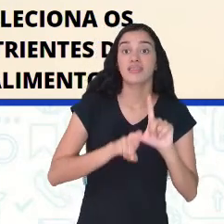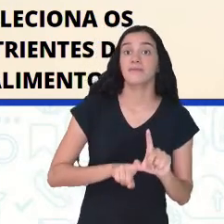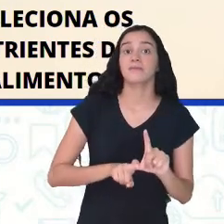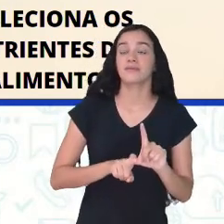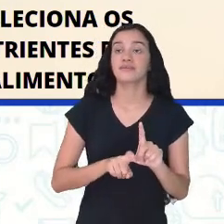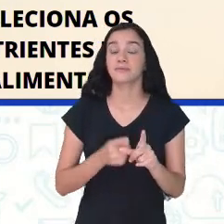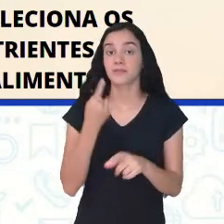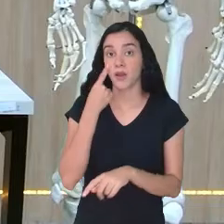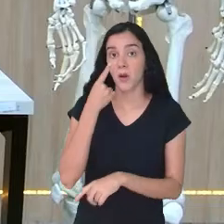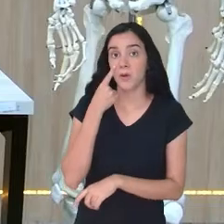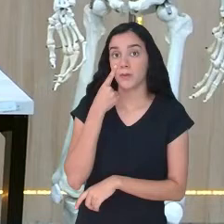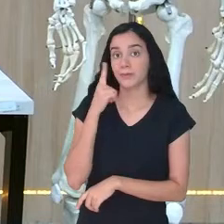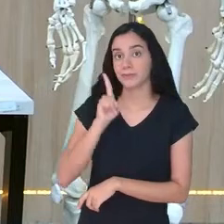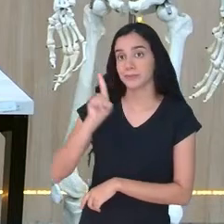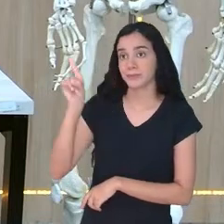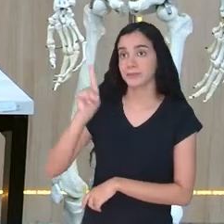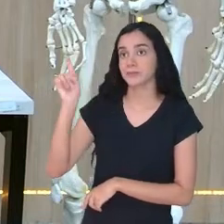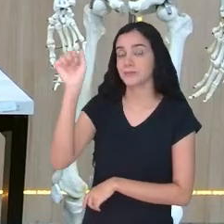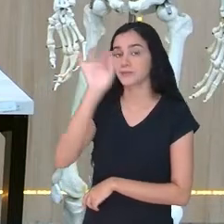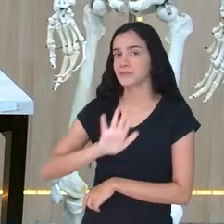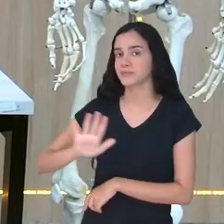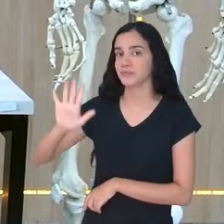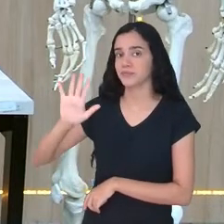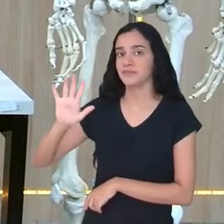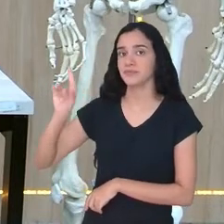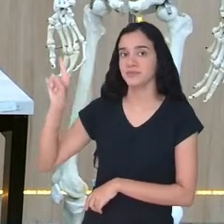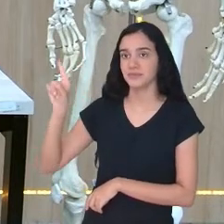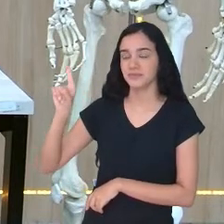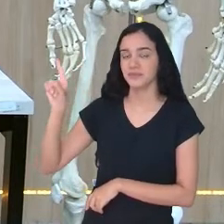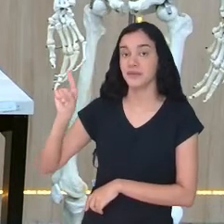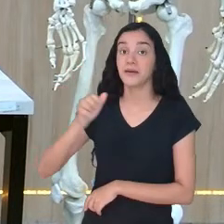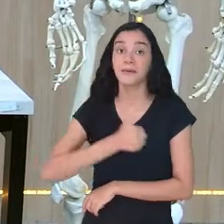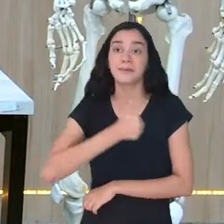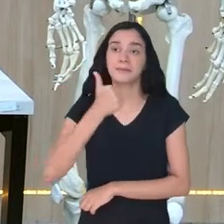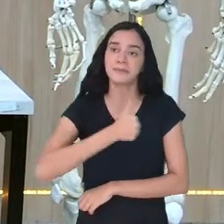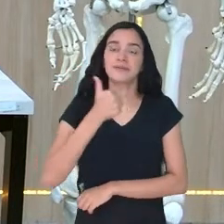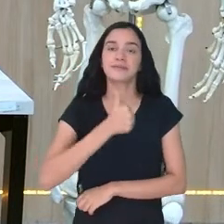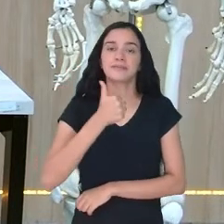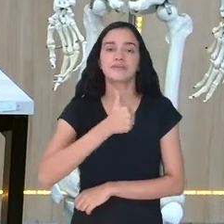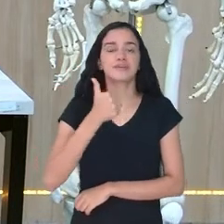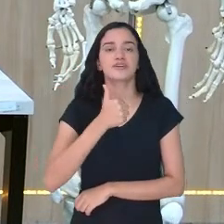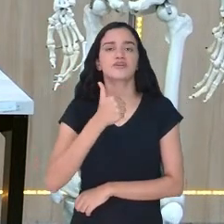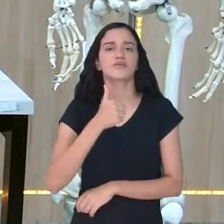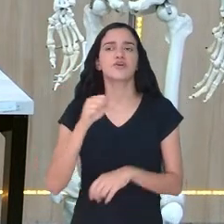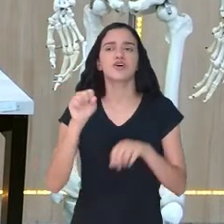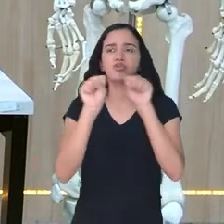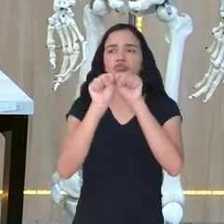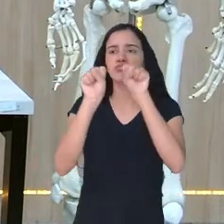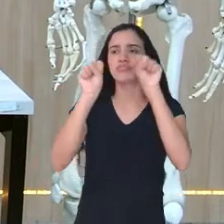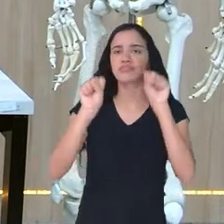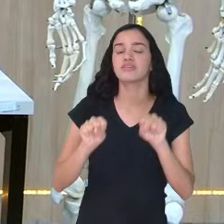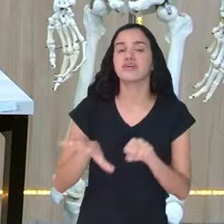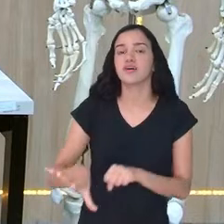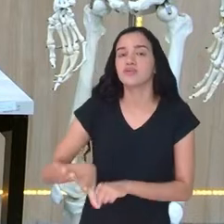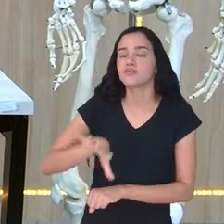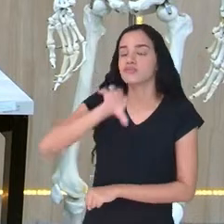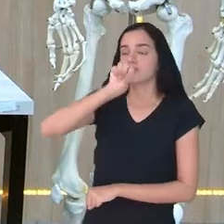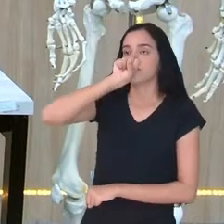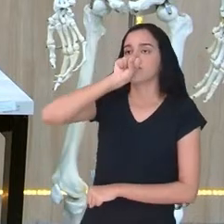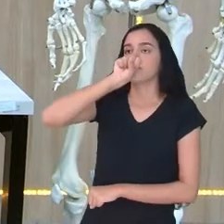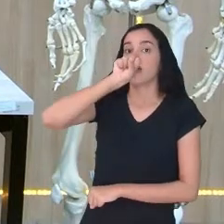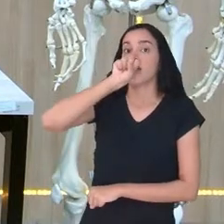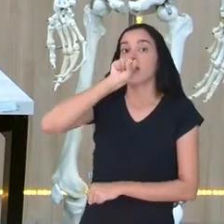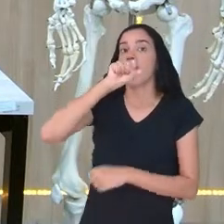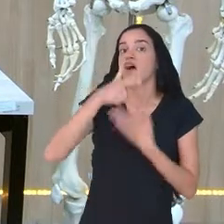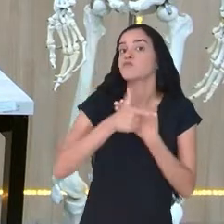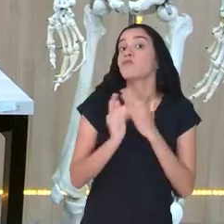aqui. Então, eu estou trazendo aqui para vocês a questão aí, primeiro, né? O sistema aqui é respiratório. A